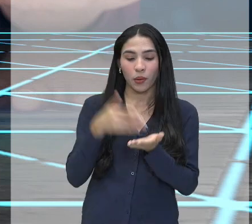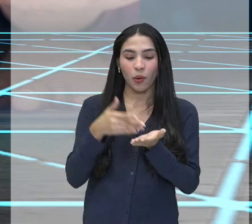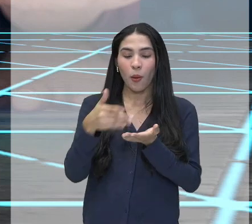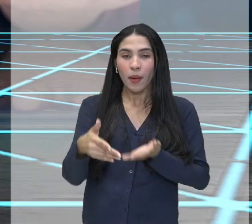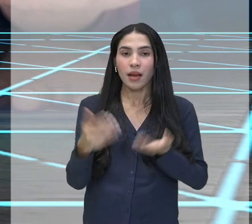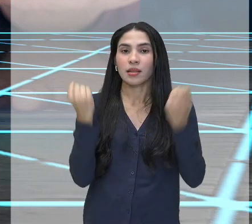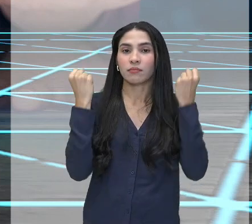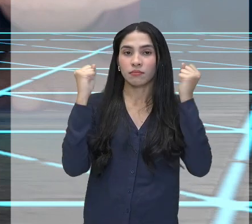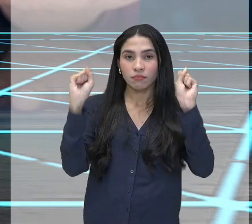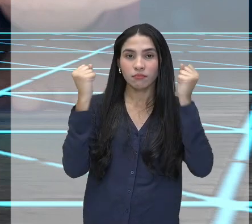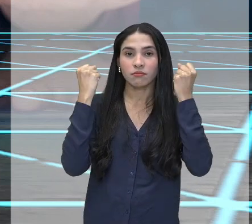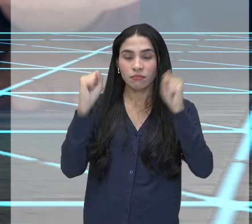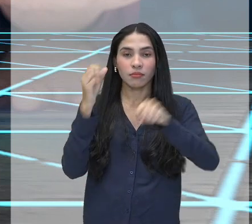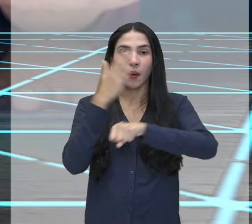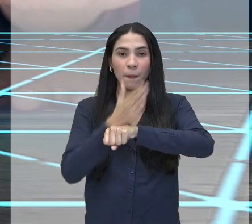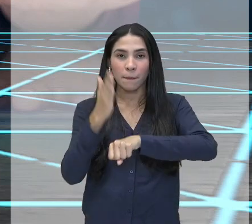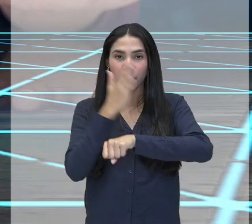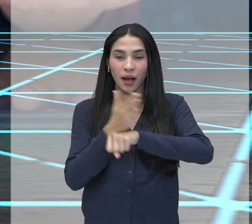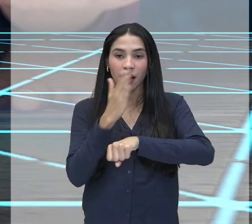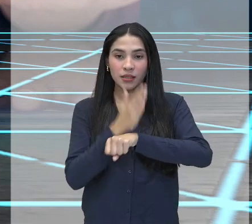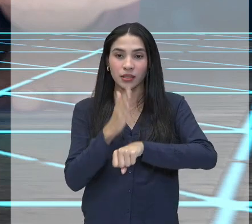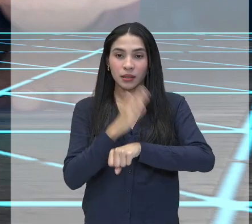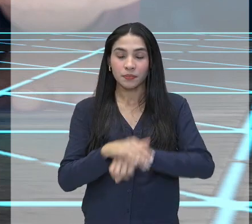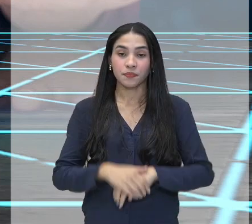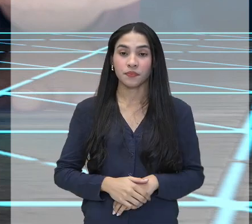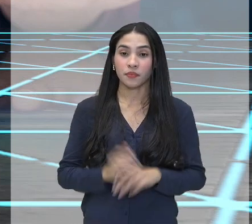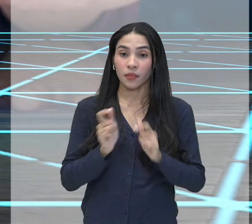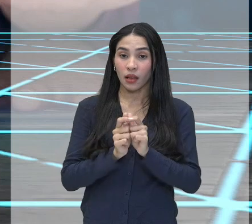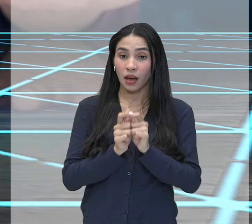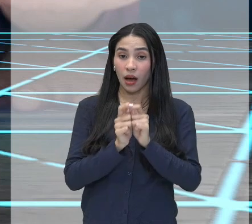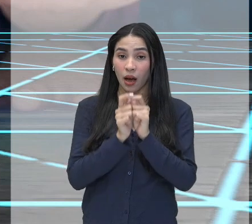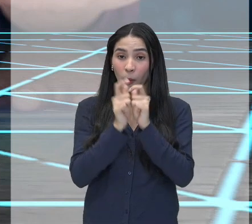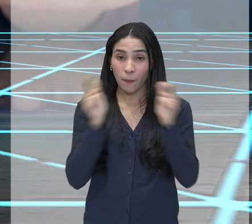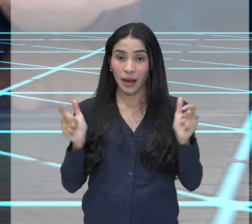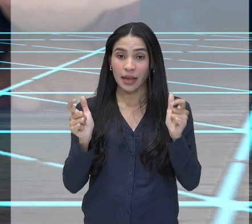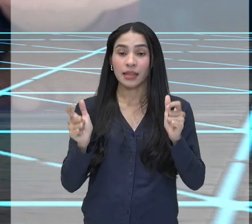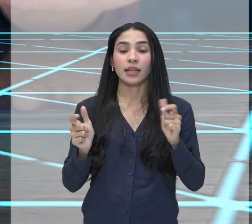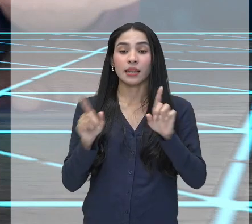fazer atividade física, exercício físico, ela aumenta o seu gasto